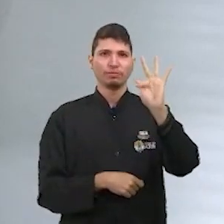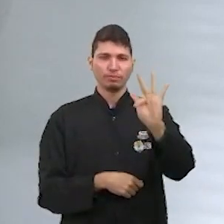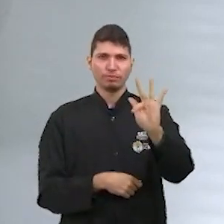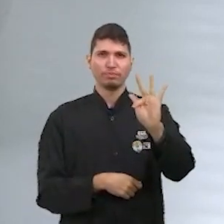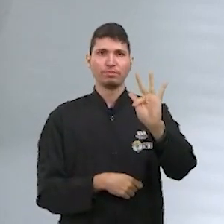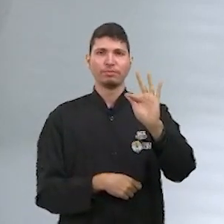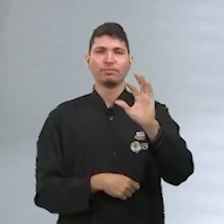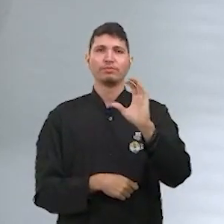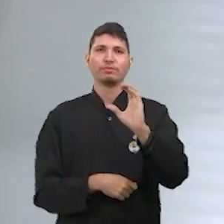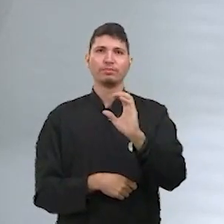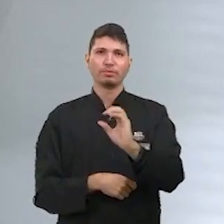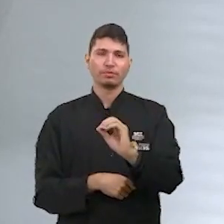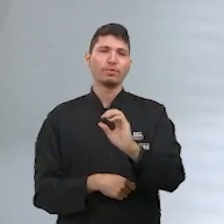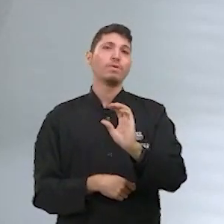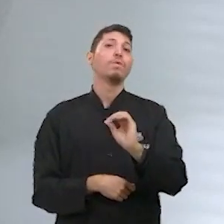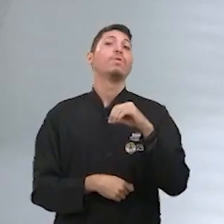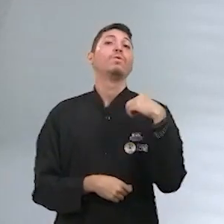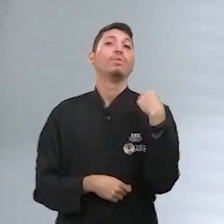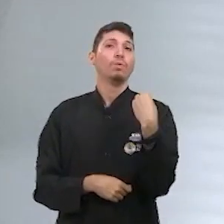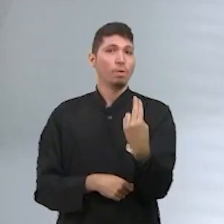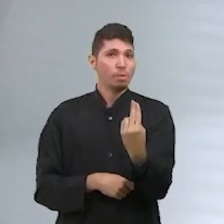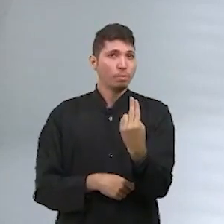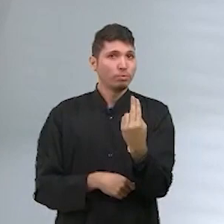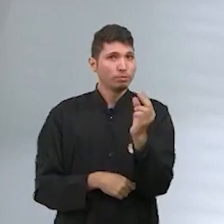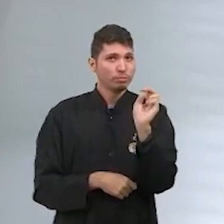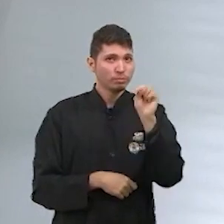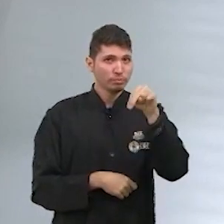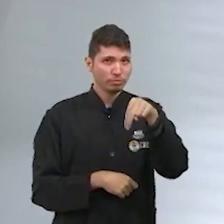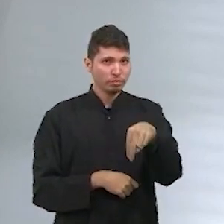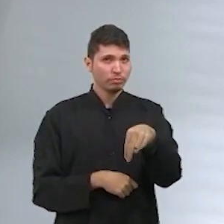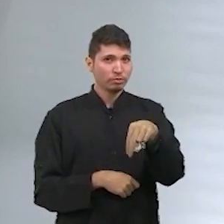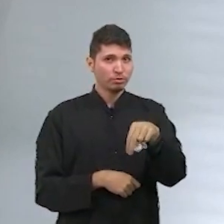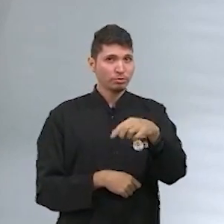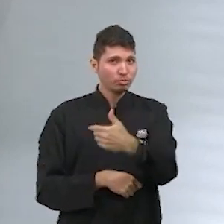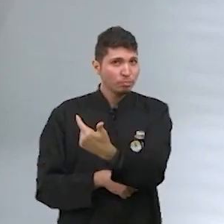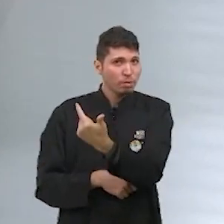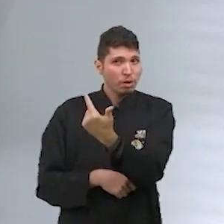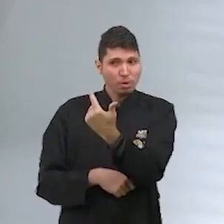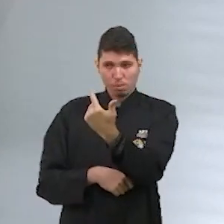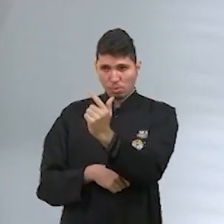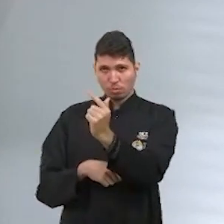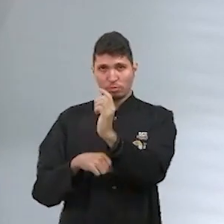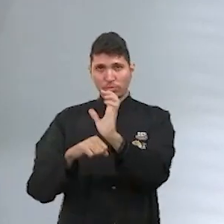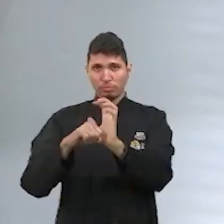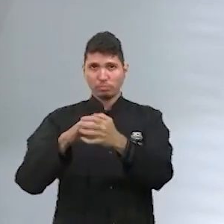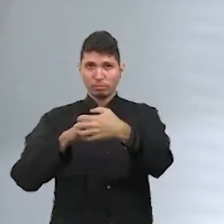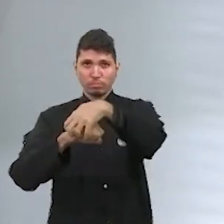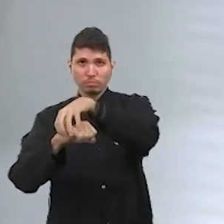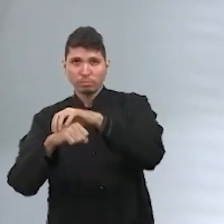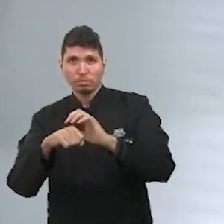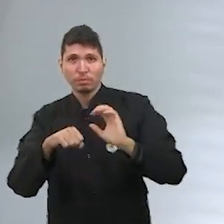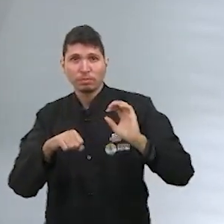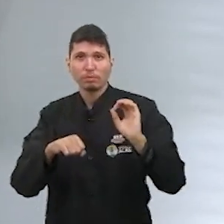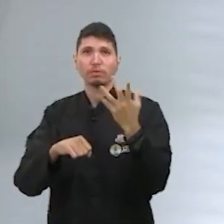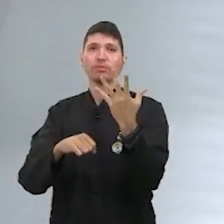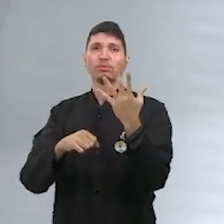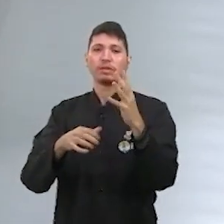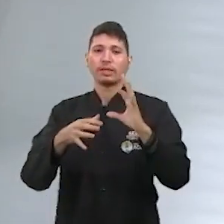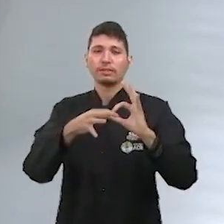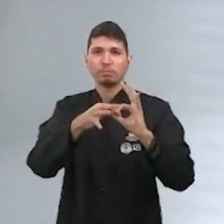oxigênio ou nitrogênio de uma outra molécula para acontecer essa